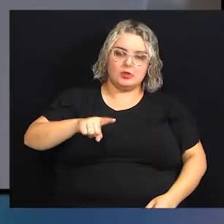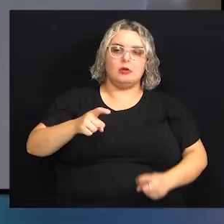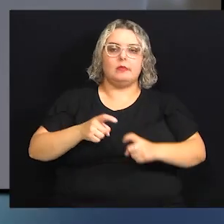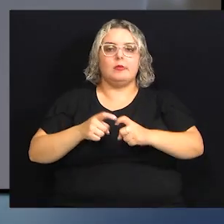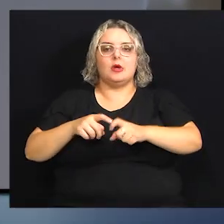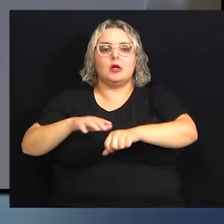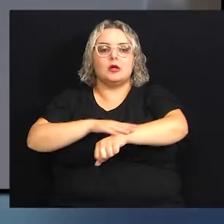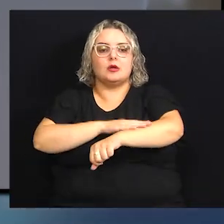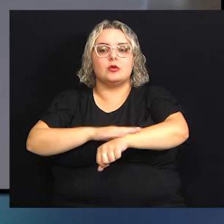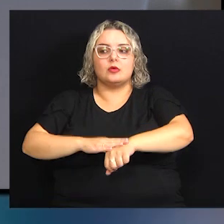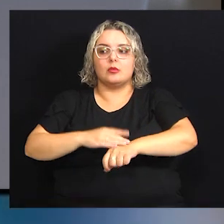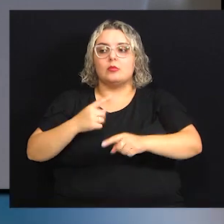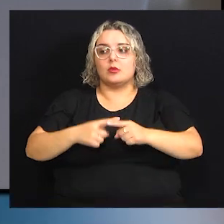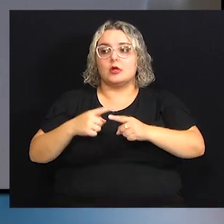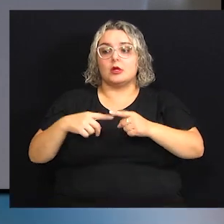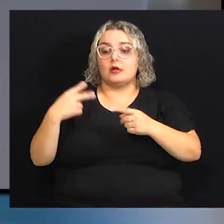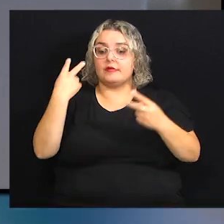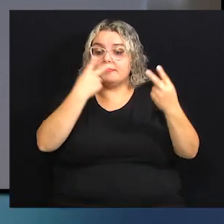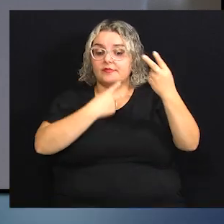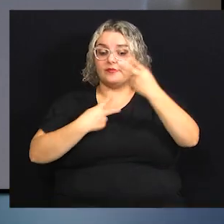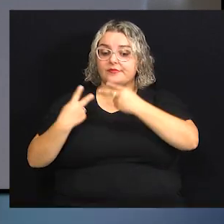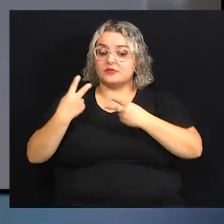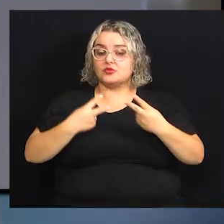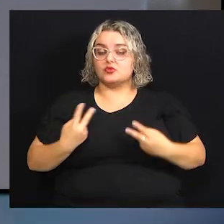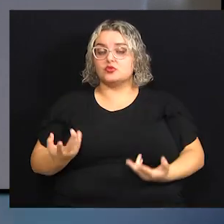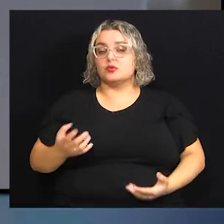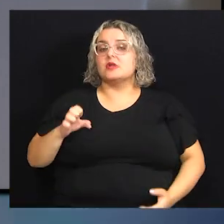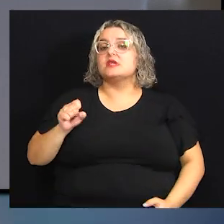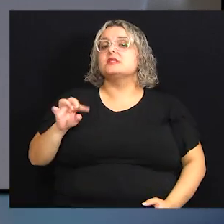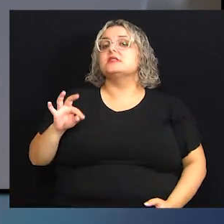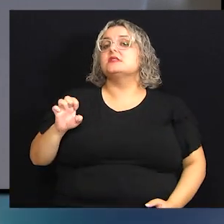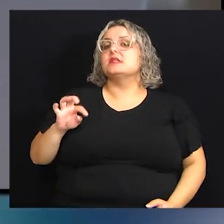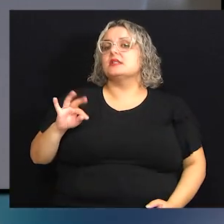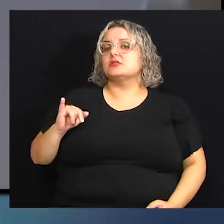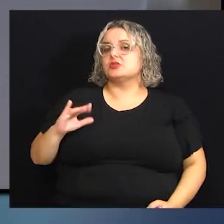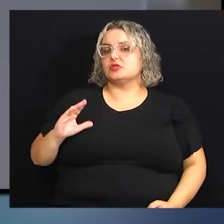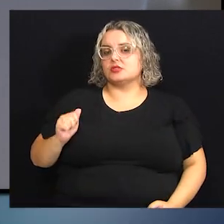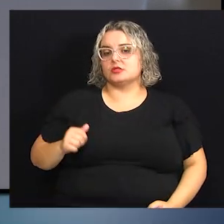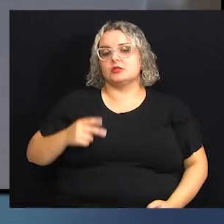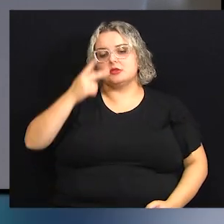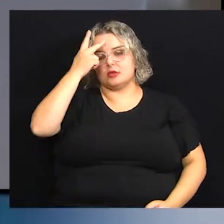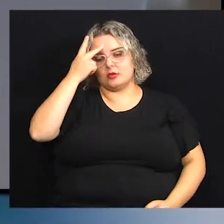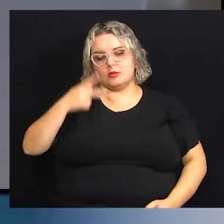vão ao dermatologista vão por questões estéticas, e às vezes o próprio